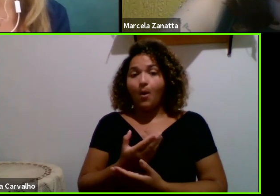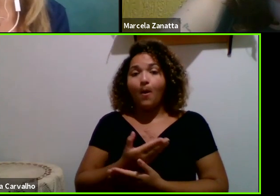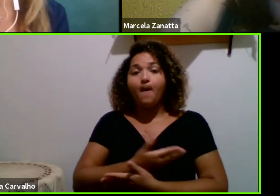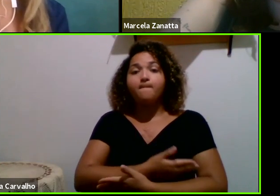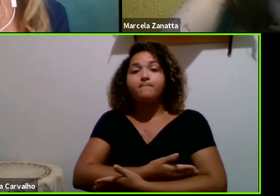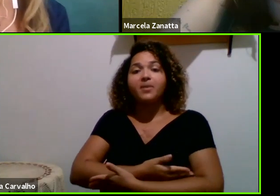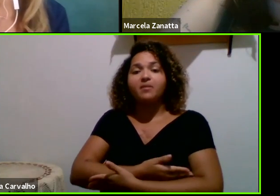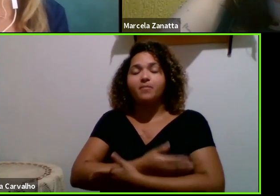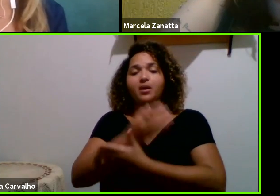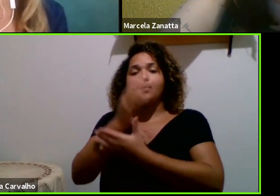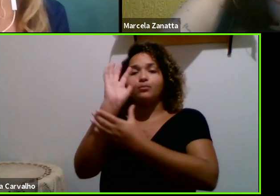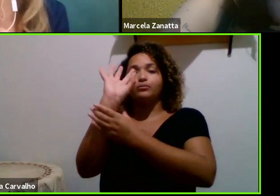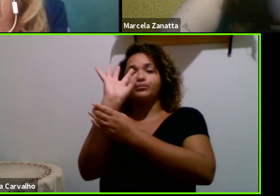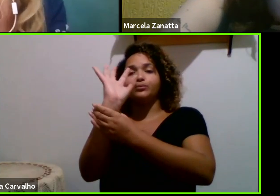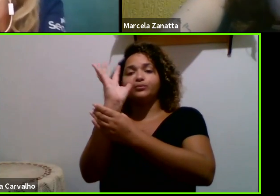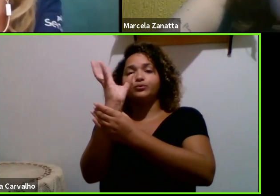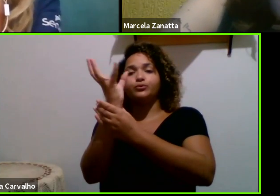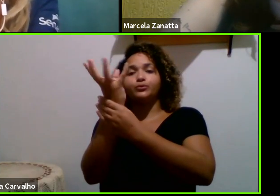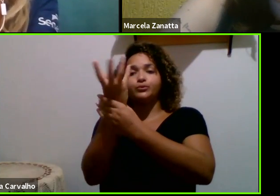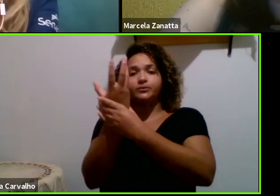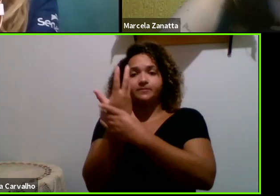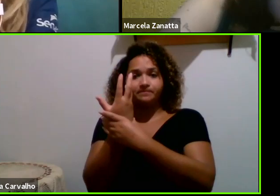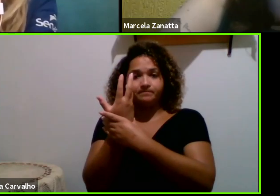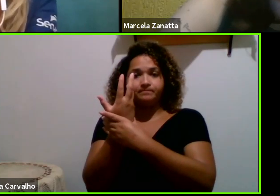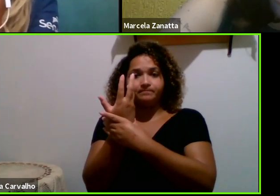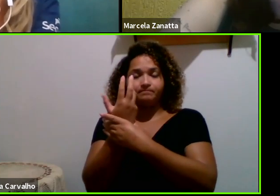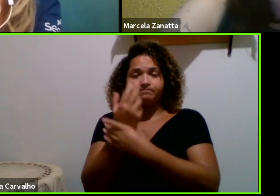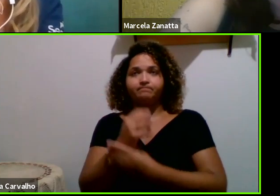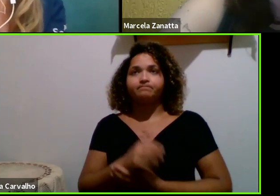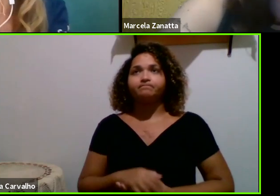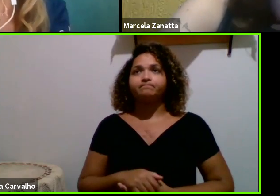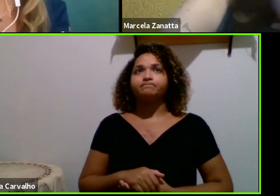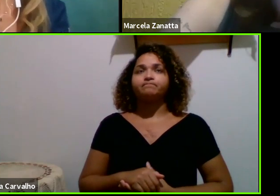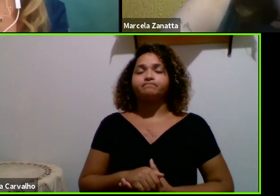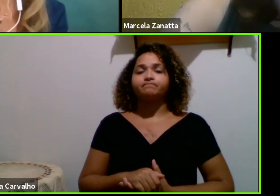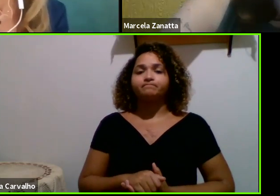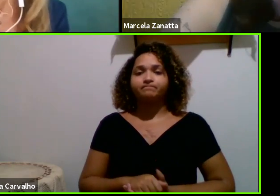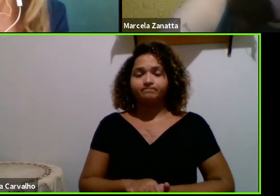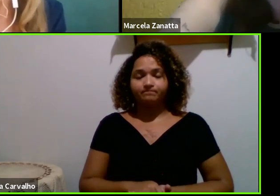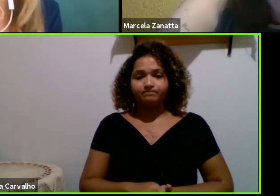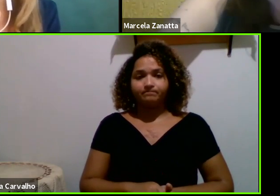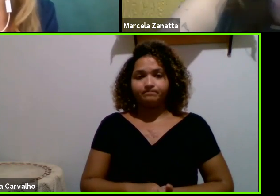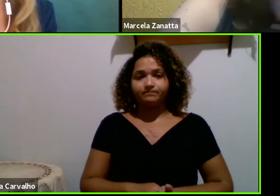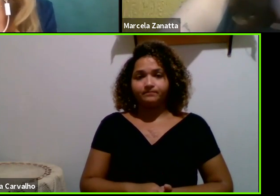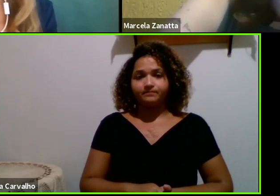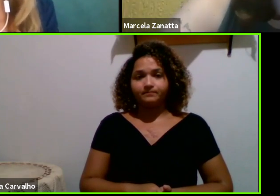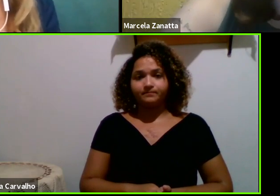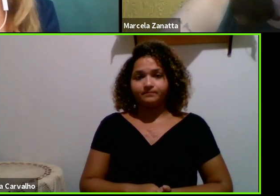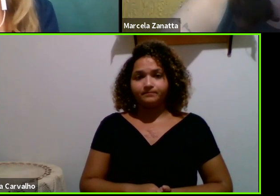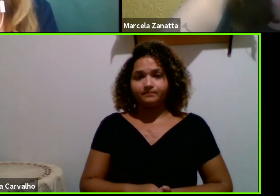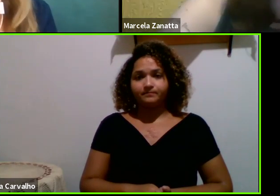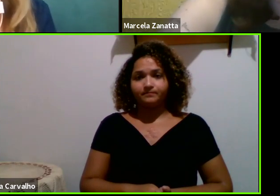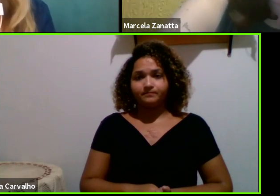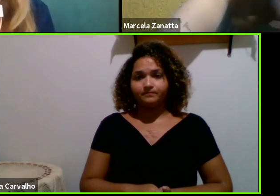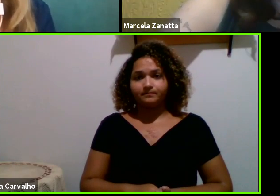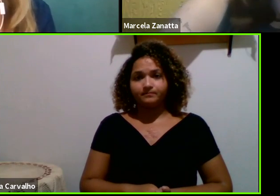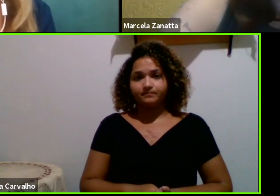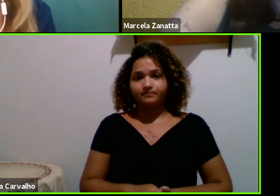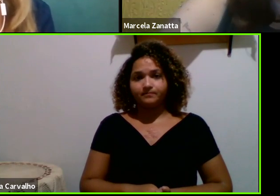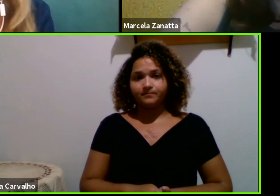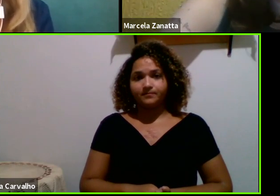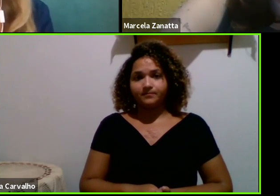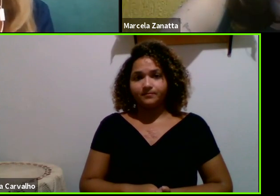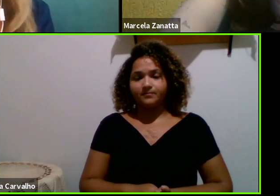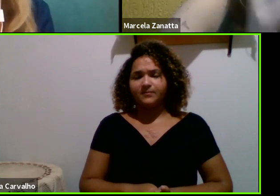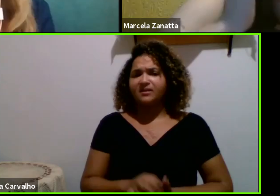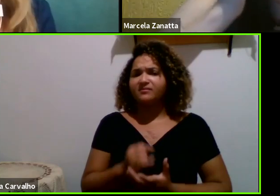lambda dele, né? O occipício dele está para a direita, eu quero trazer esse lambda para a posição anterior. Se realmente